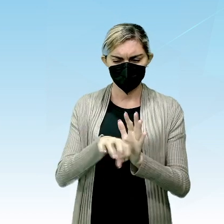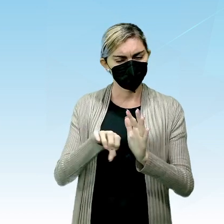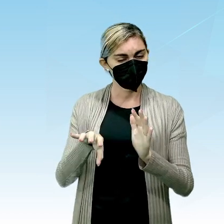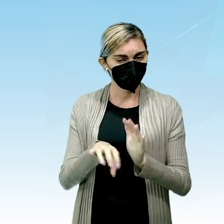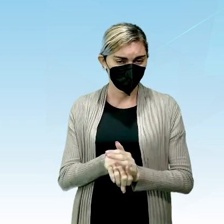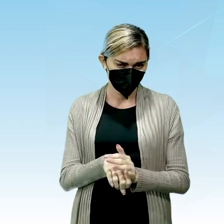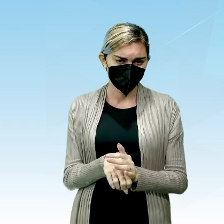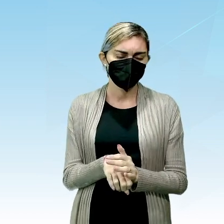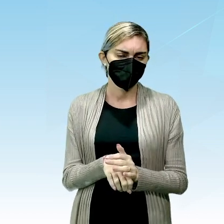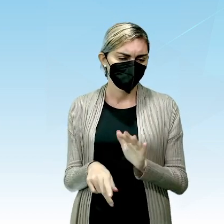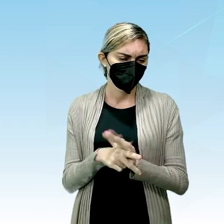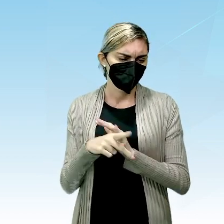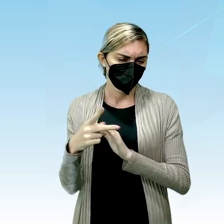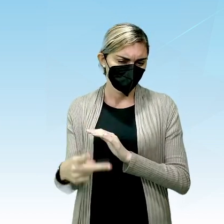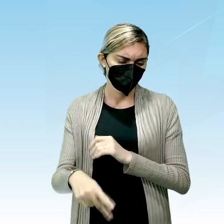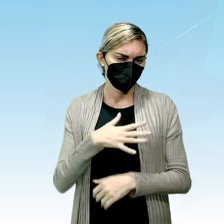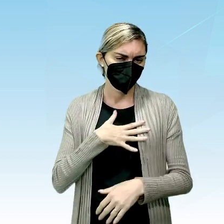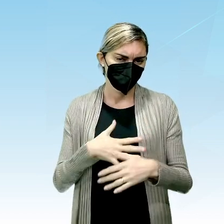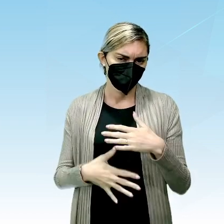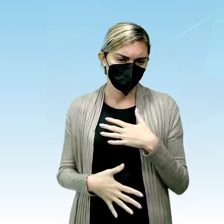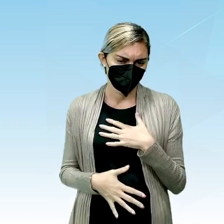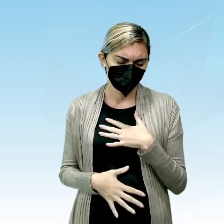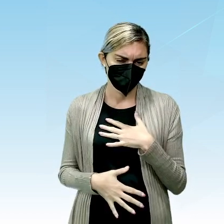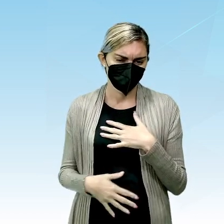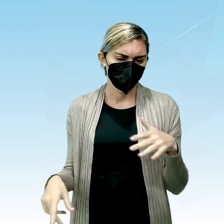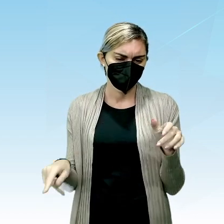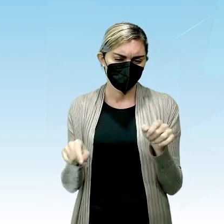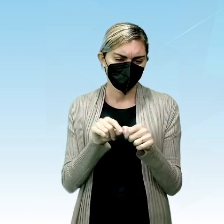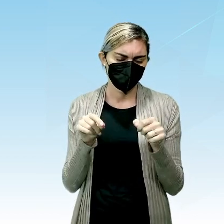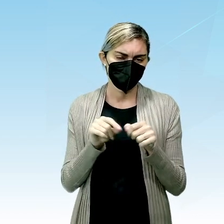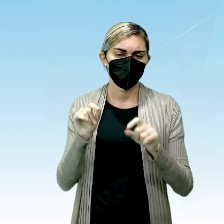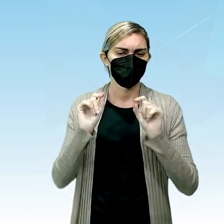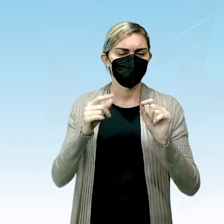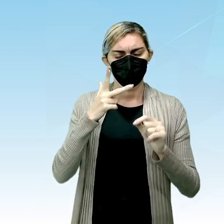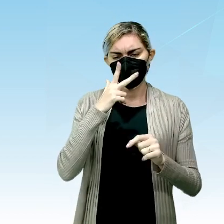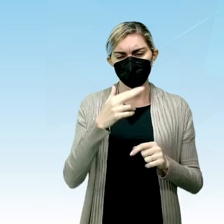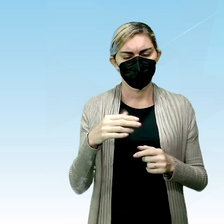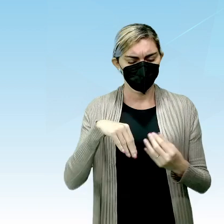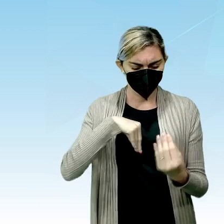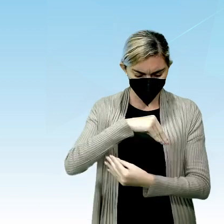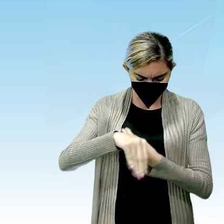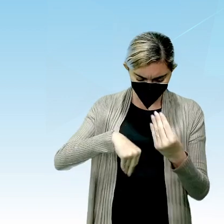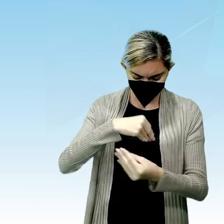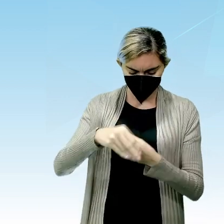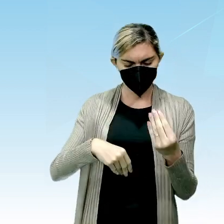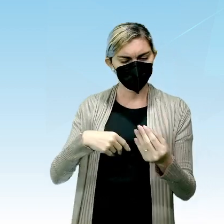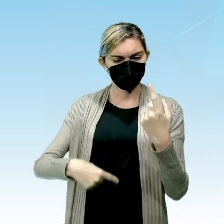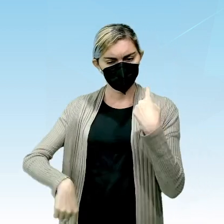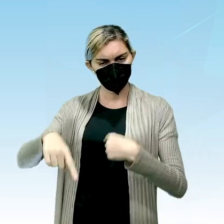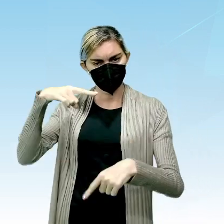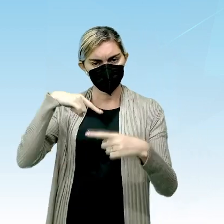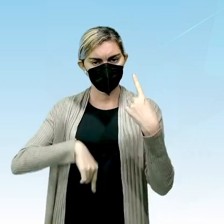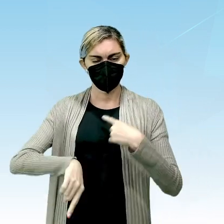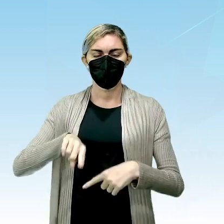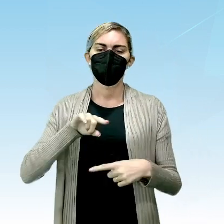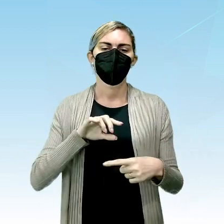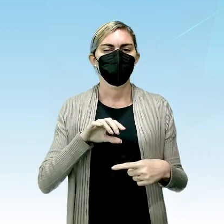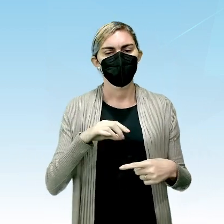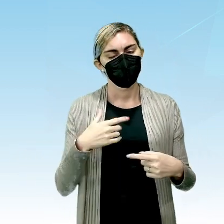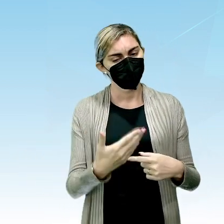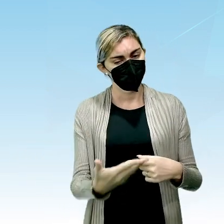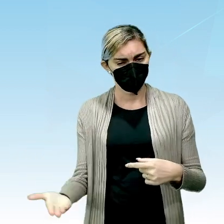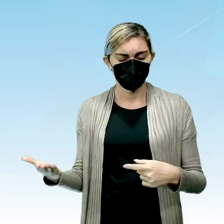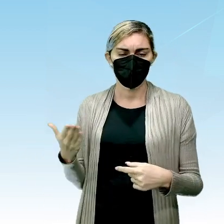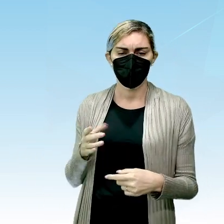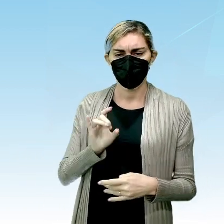são específicos do nosso corpo, o que faz com que, mesmo que essa substância ela circule por todo o organismo, ele